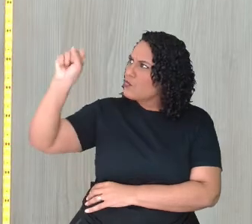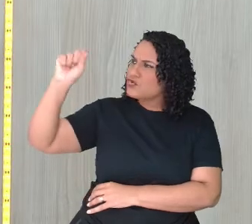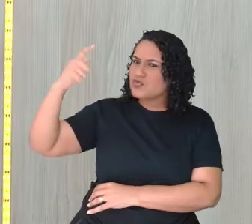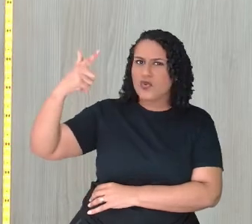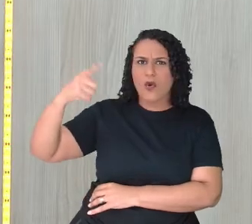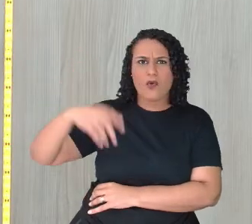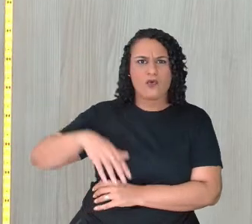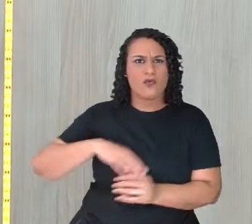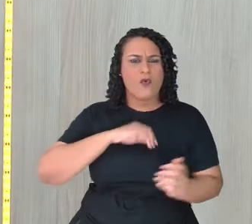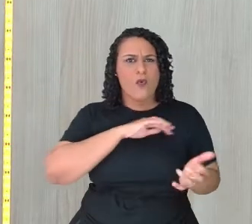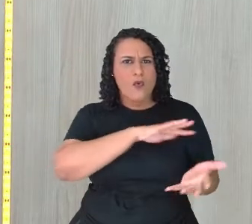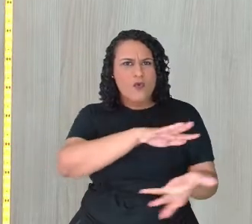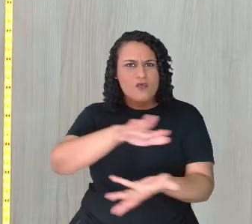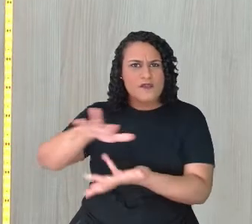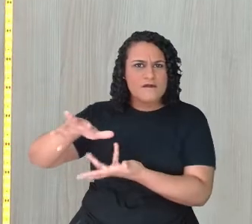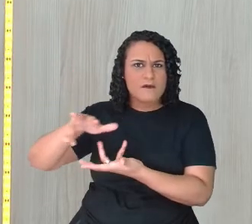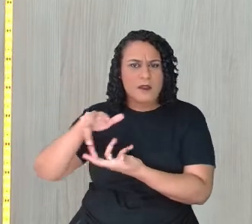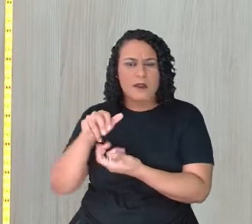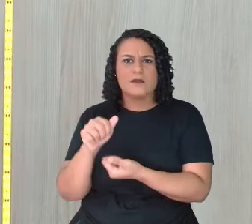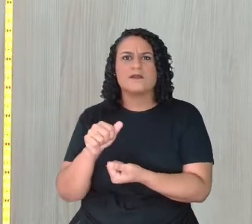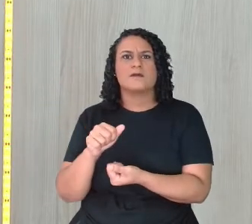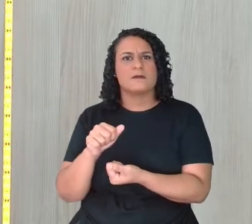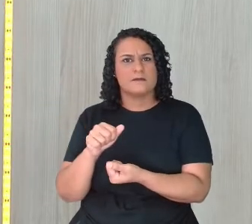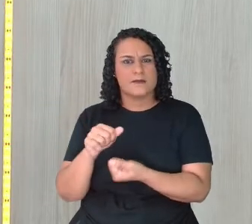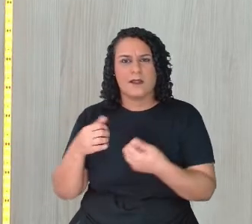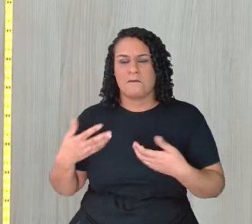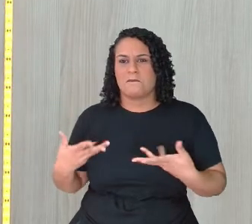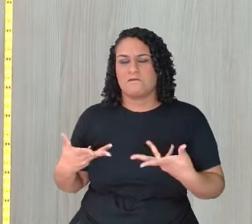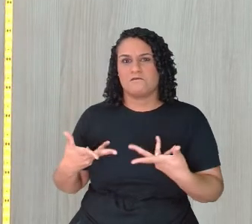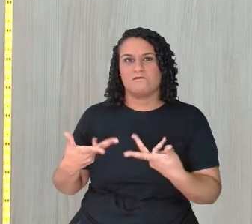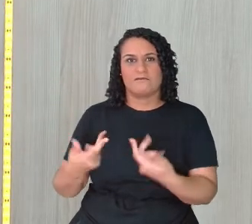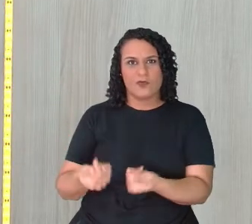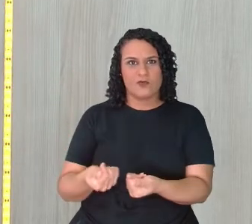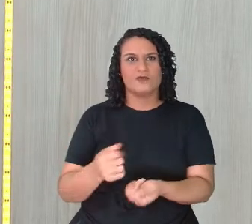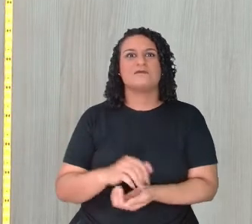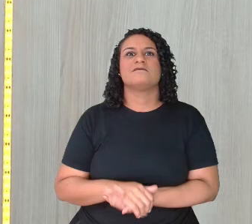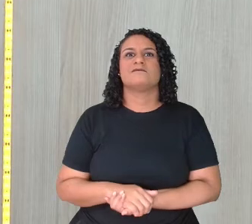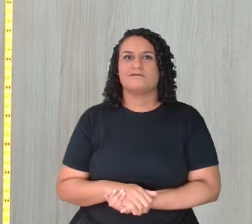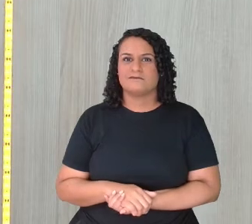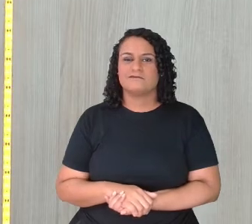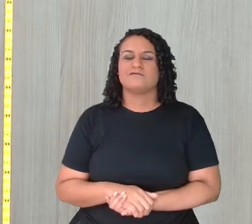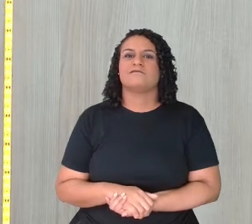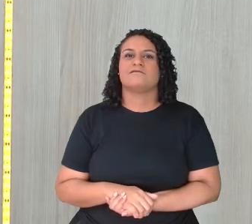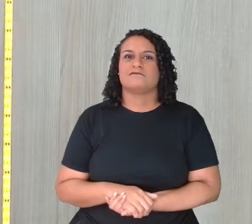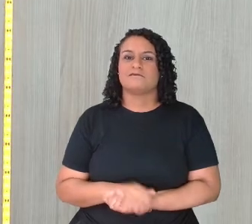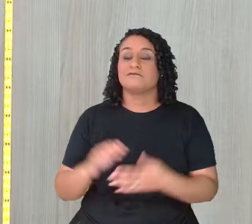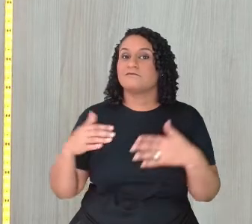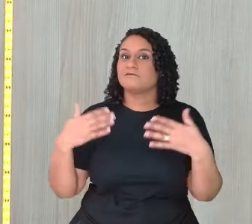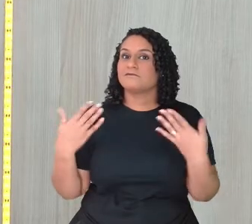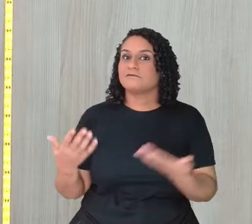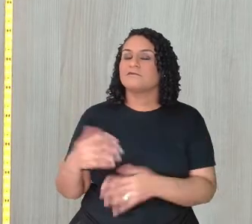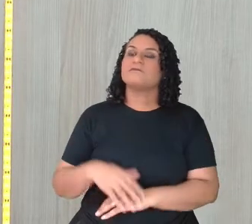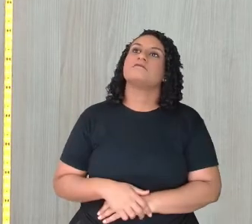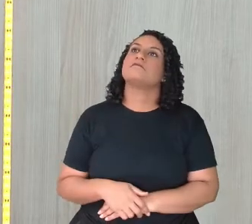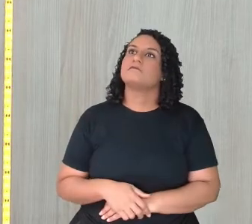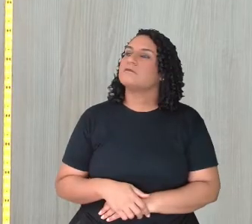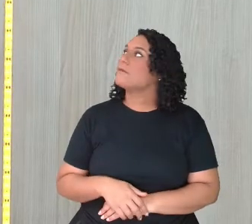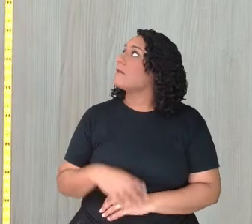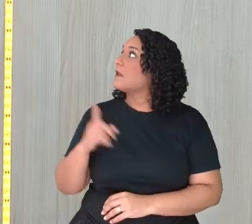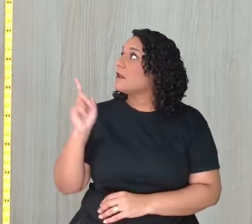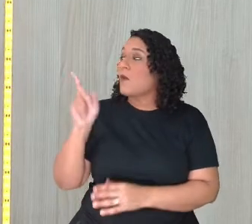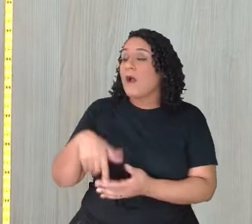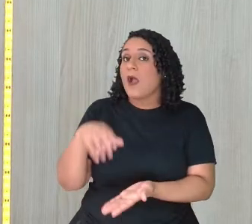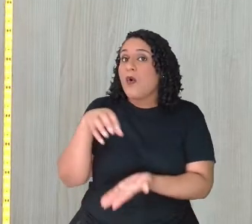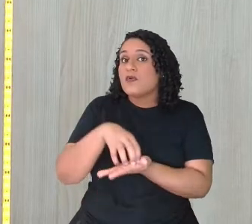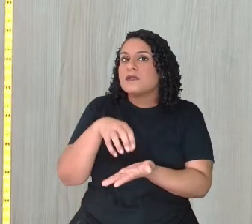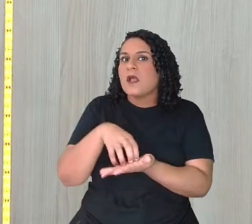universo, ele gira, a nossa Via Láctea, ela gira, né, ao é, redor do Sol. Então, assim, ele é o centro